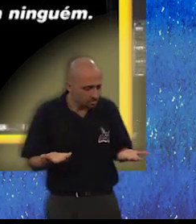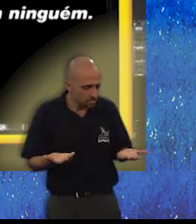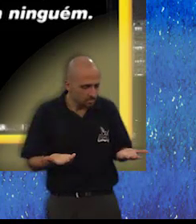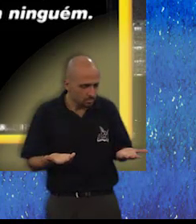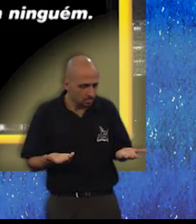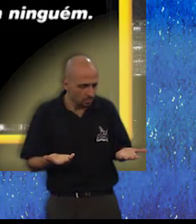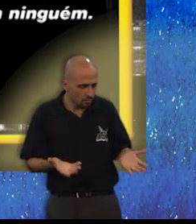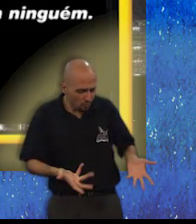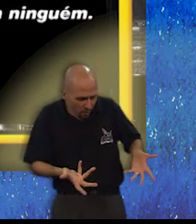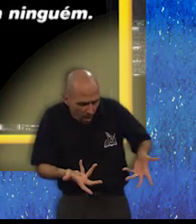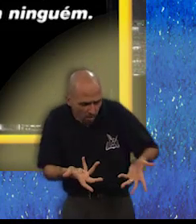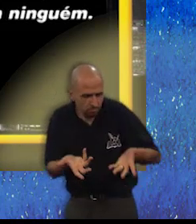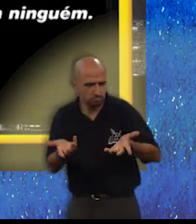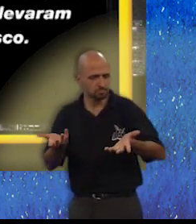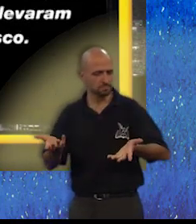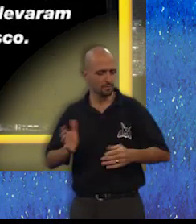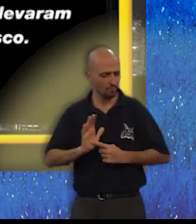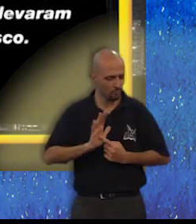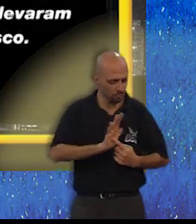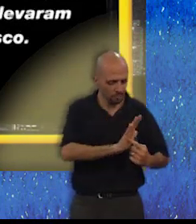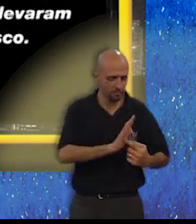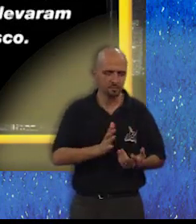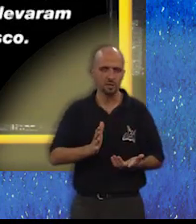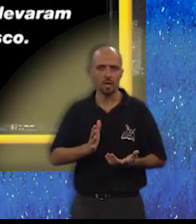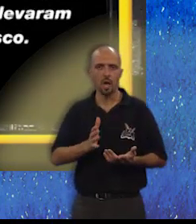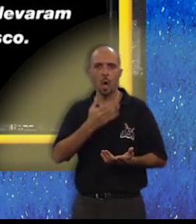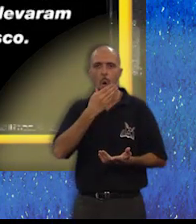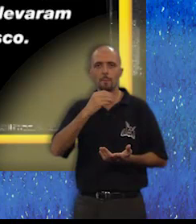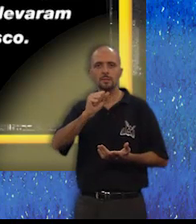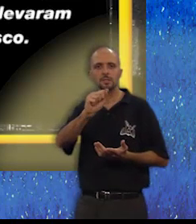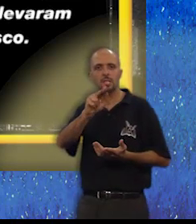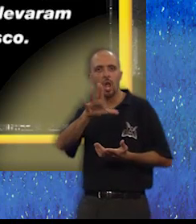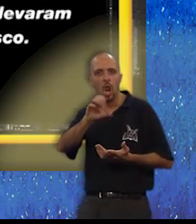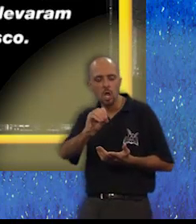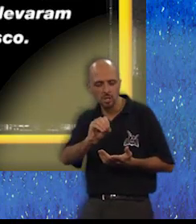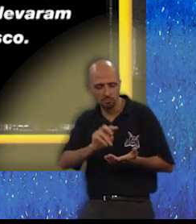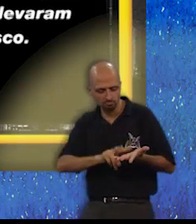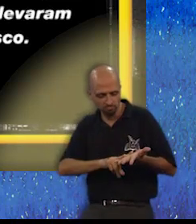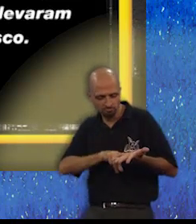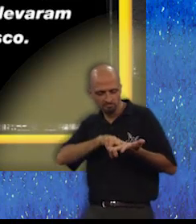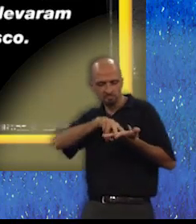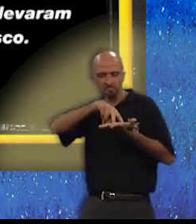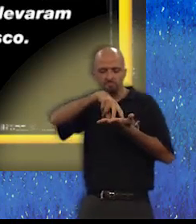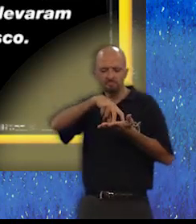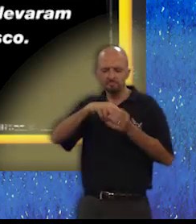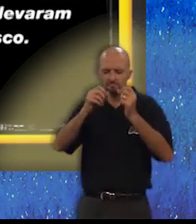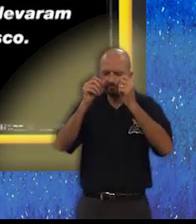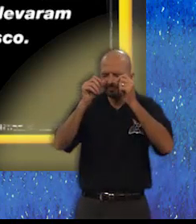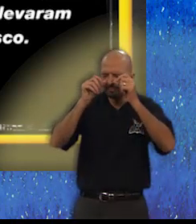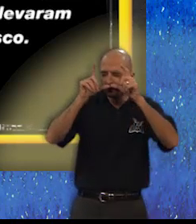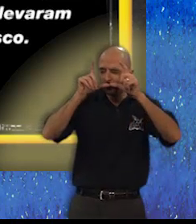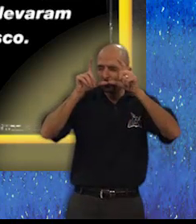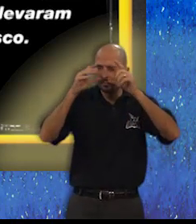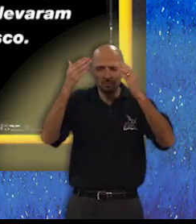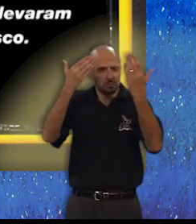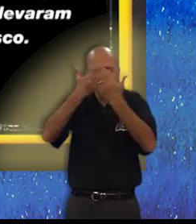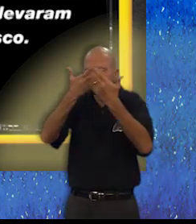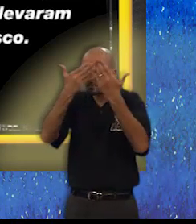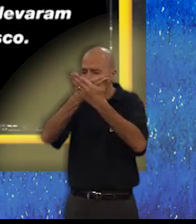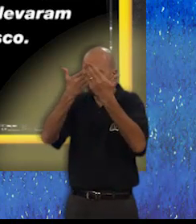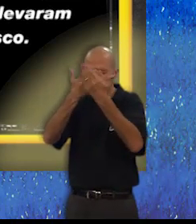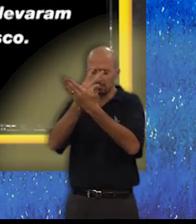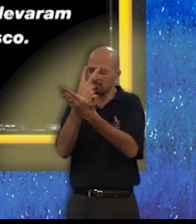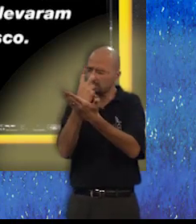ouvindo a voz, não vendo contudo ninguém. Então se levantou Saulo da terra e, abrindo os olhos, não podia ver nada, ou